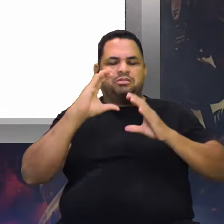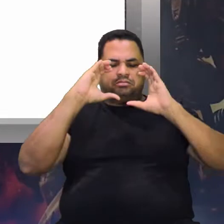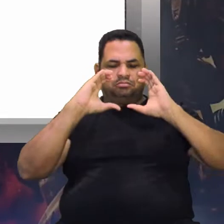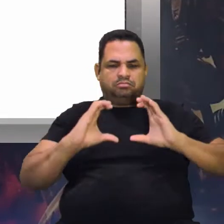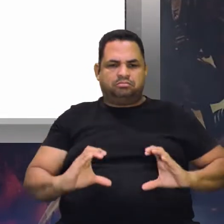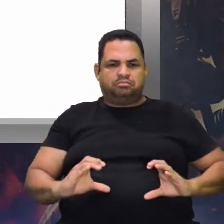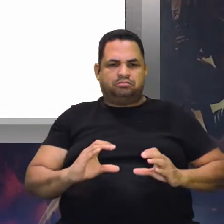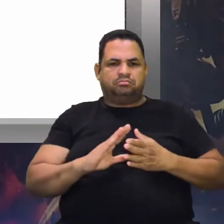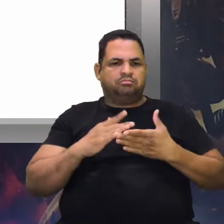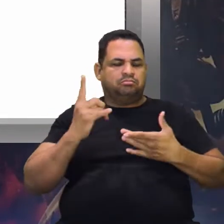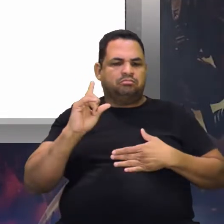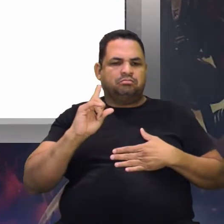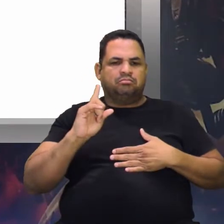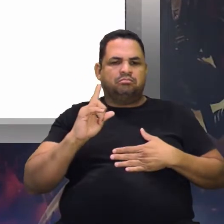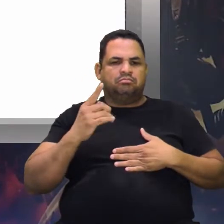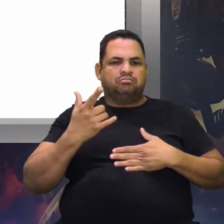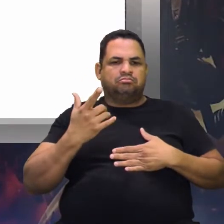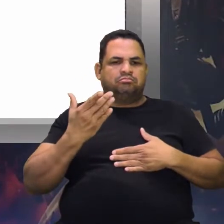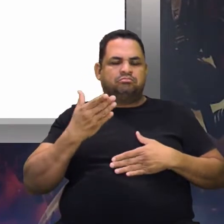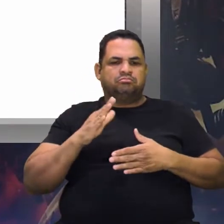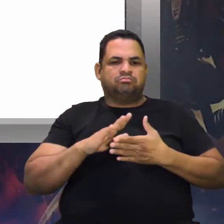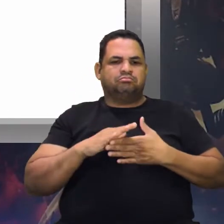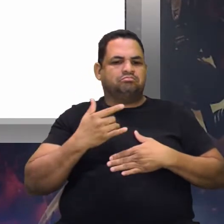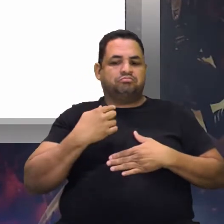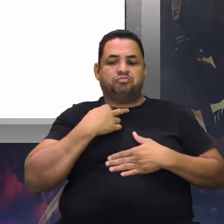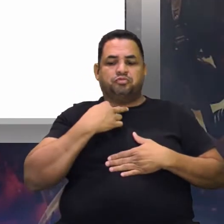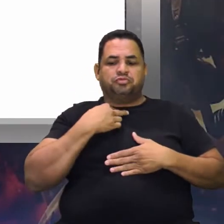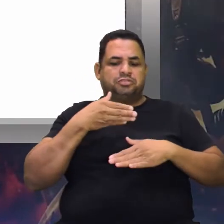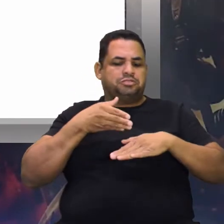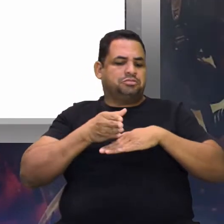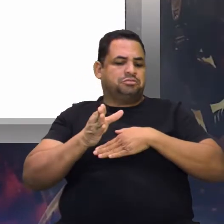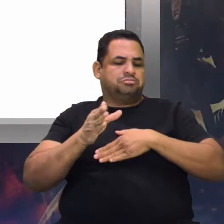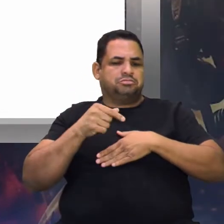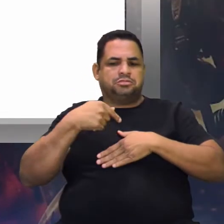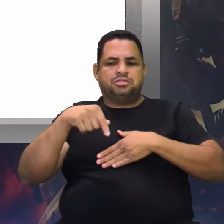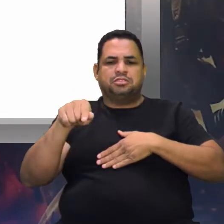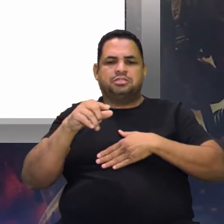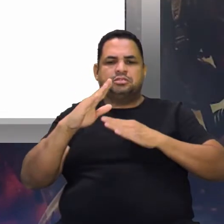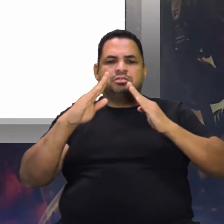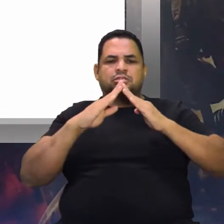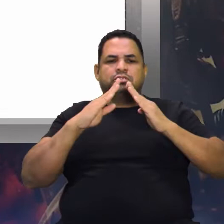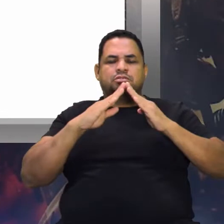meio social, nem saía de casa, essas mulheres de Atenas.